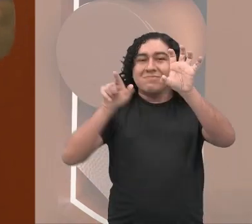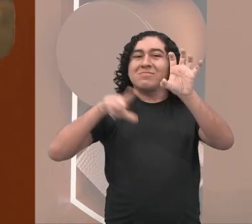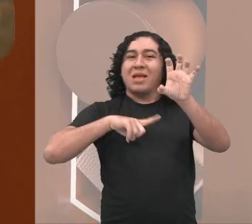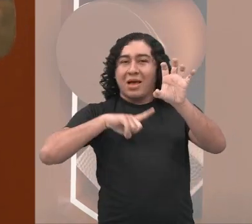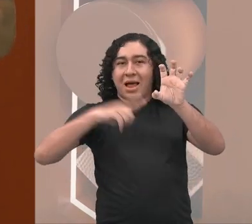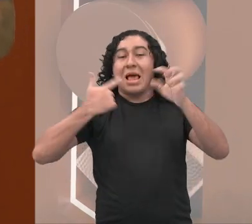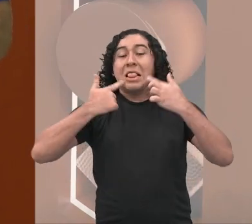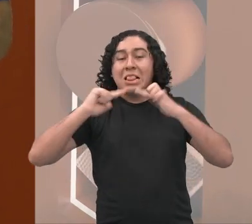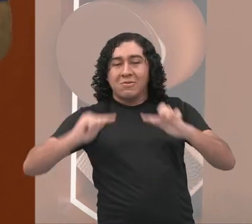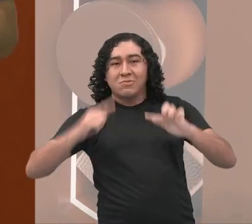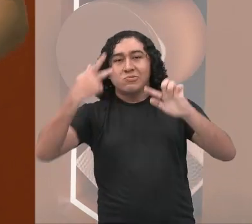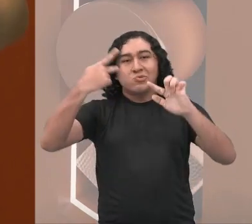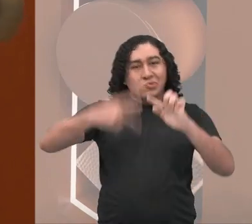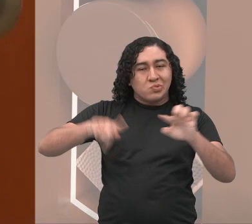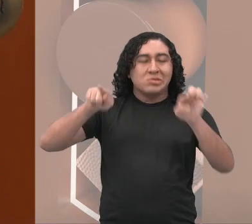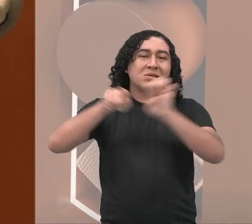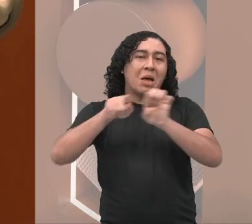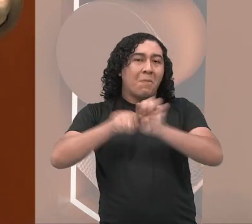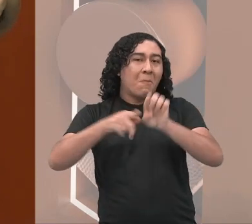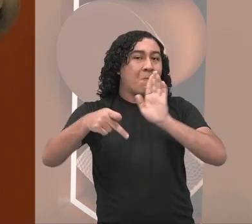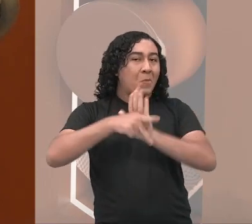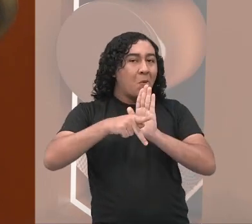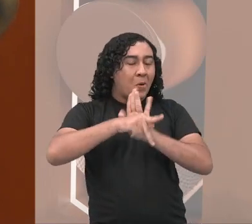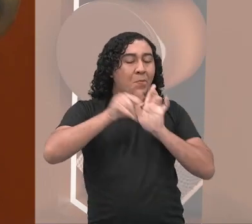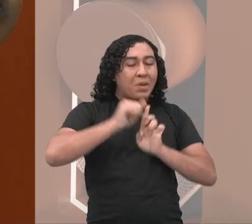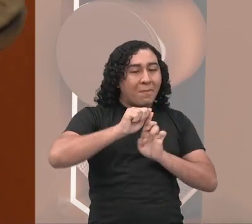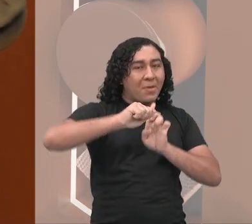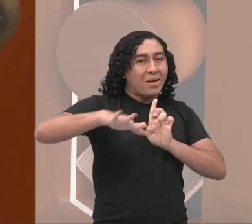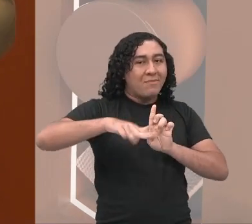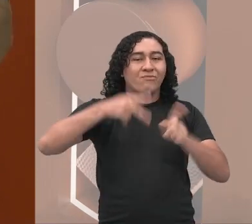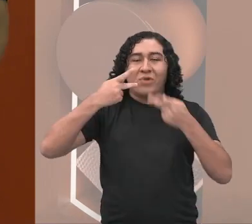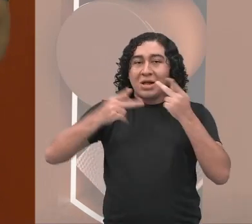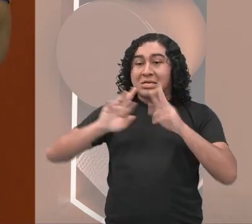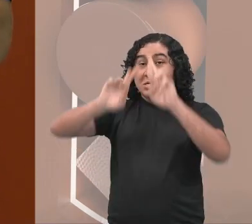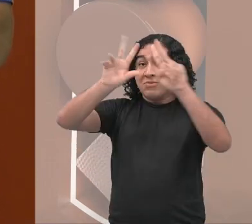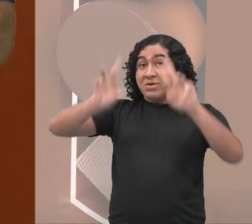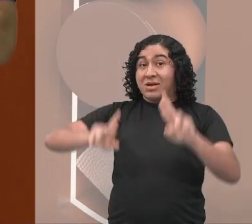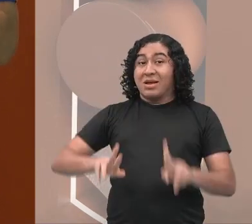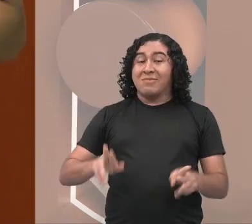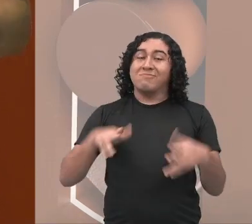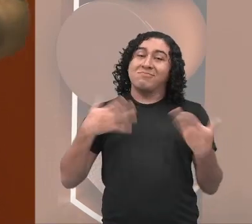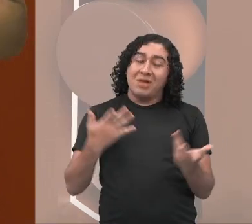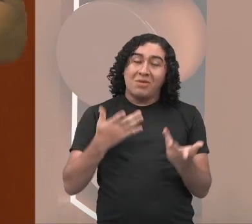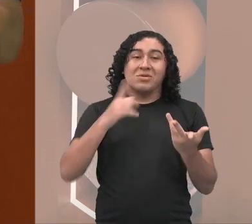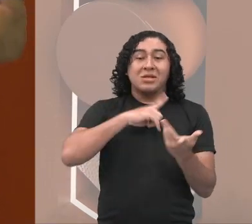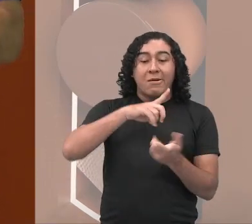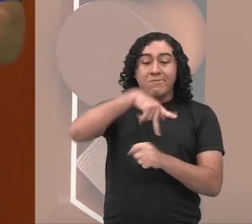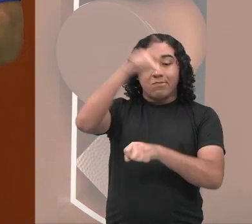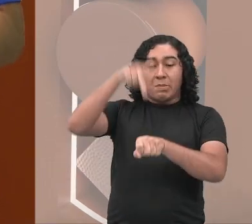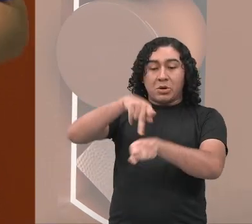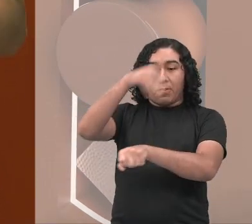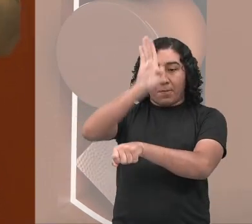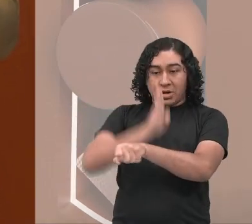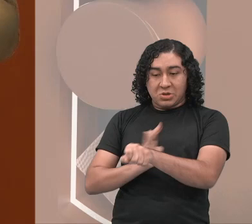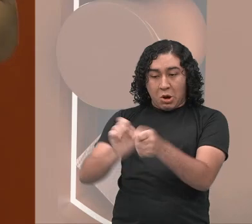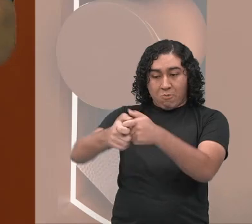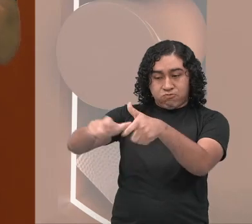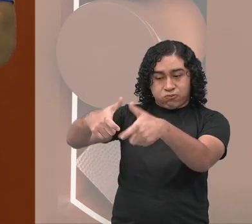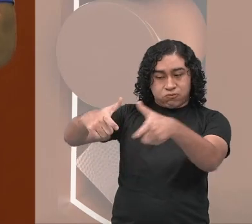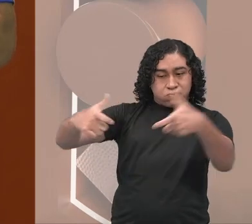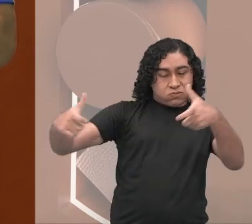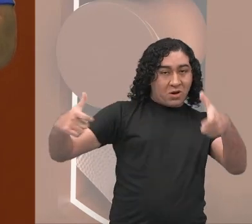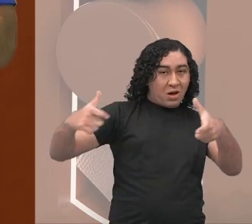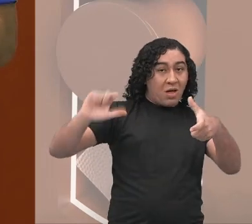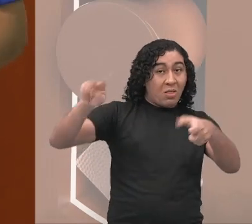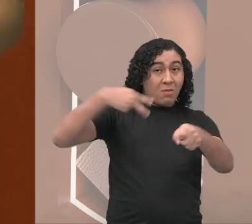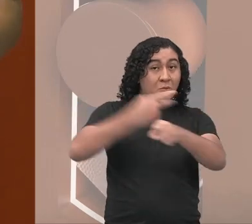e o seu dialeto próprio, por assim dizer. Então, por ser um país grande, de dimensões continentais, logo após a